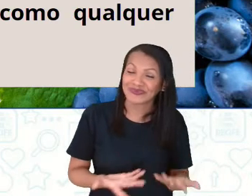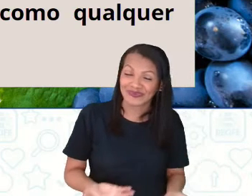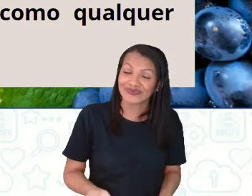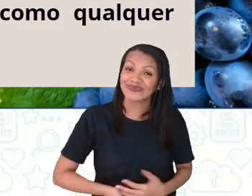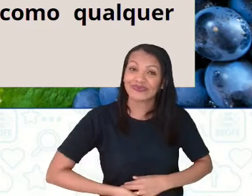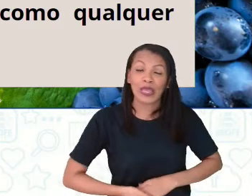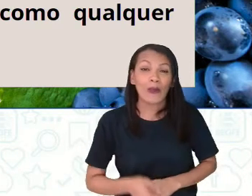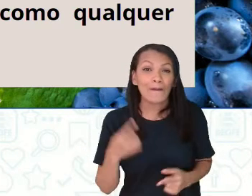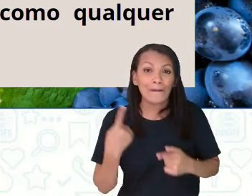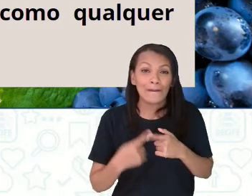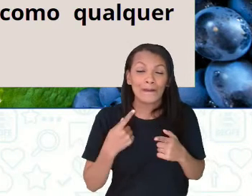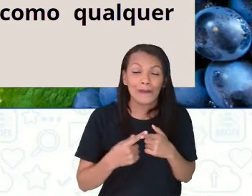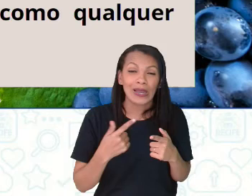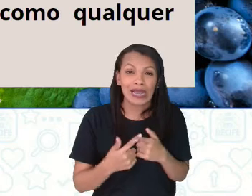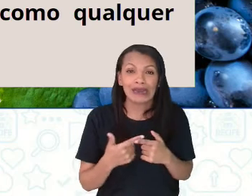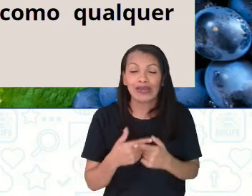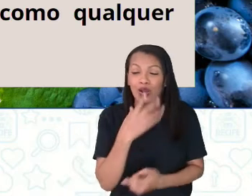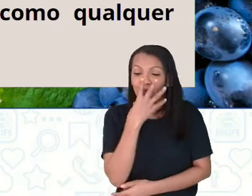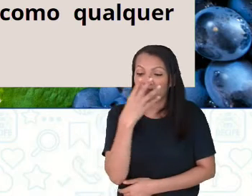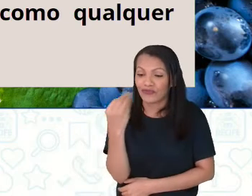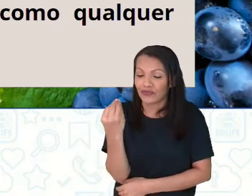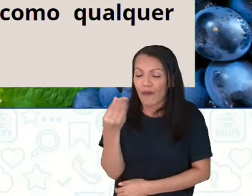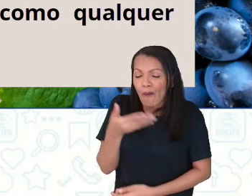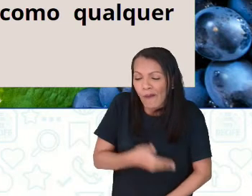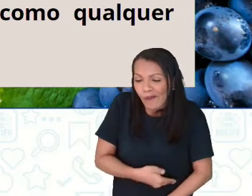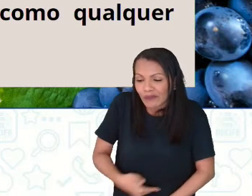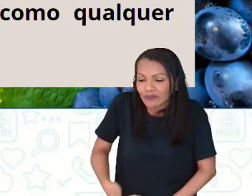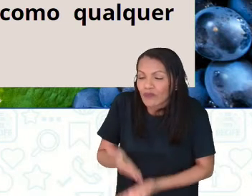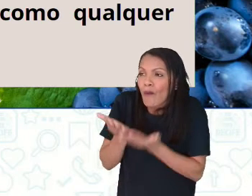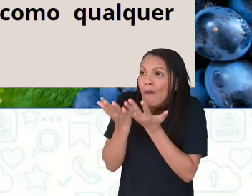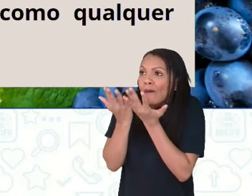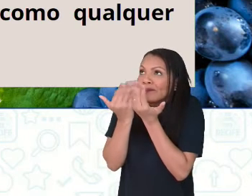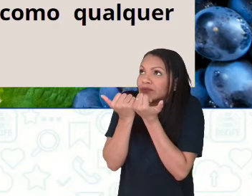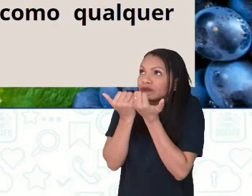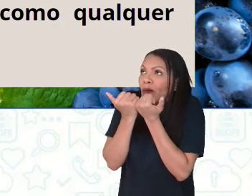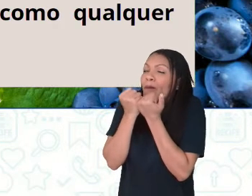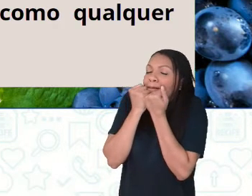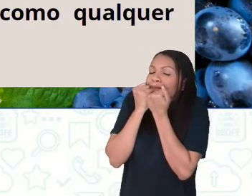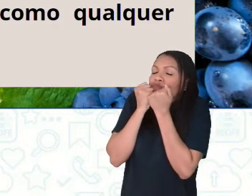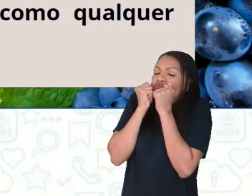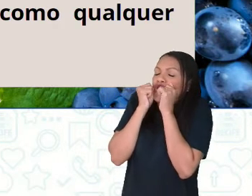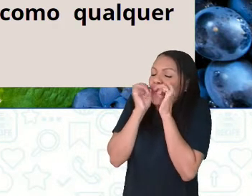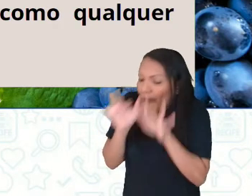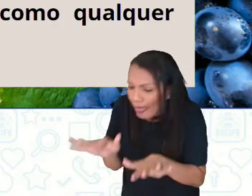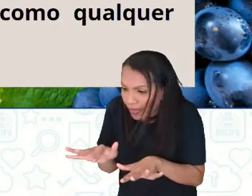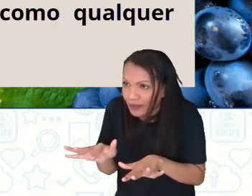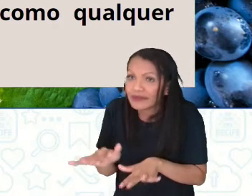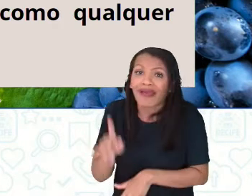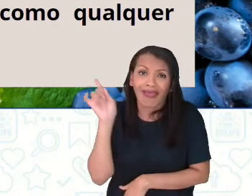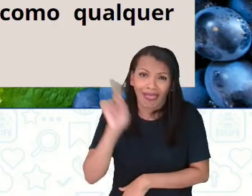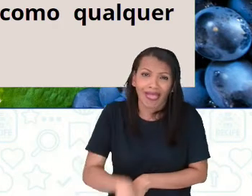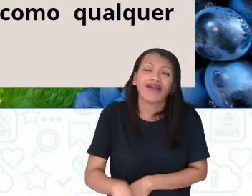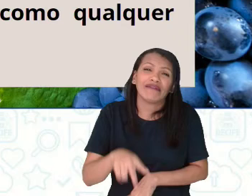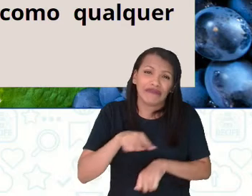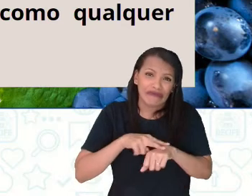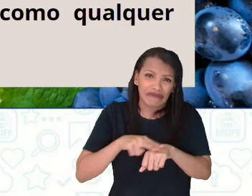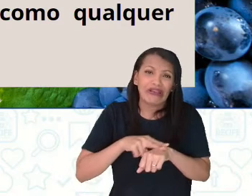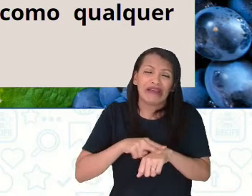estava faminto, né? Colocou na boca o cacho inteiro e cuspiu. Realmente as uvas estavam muito